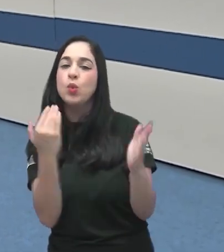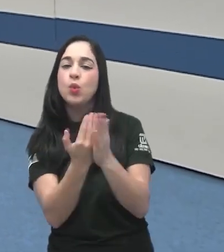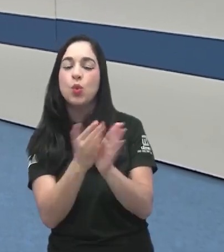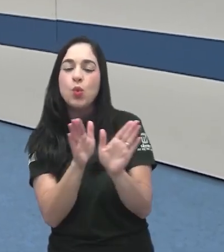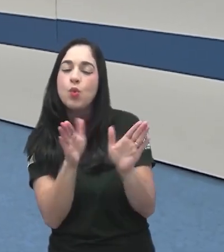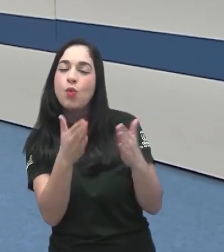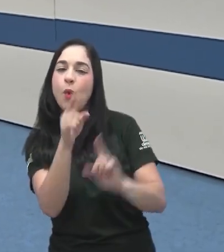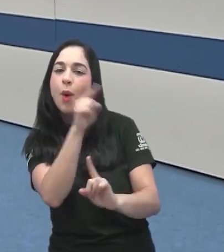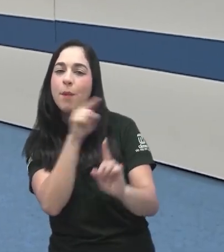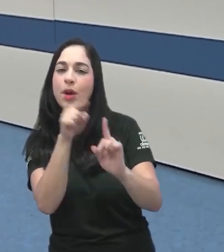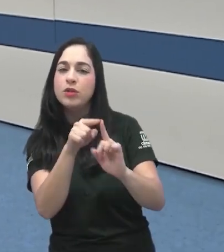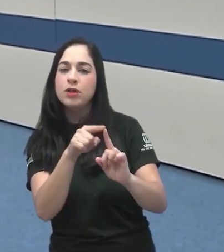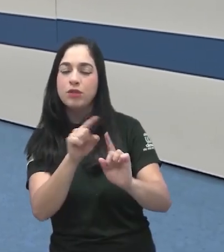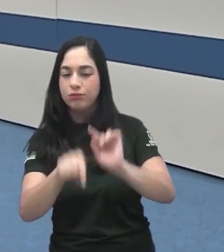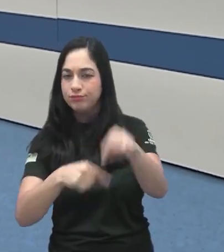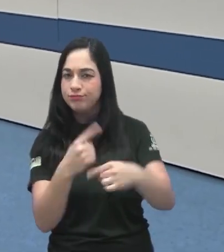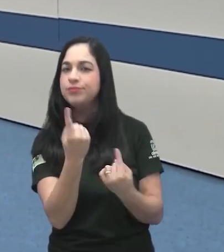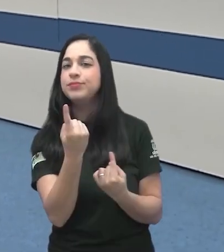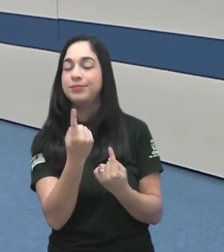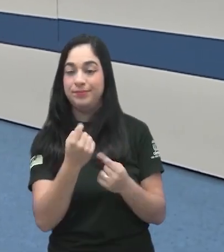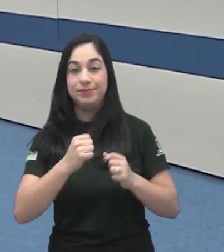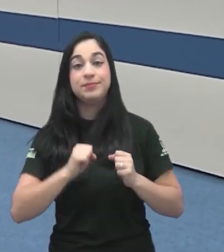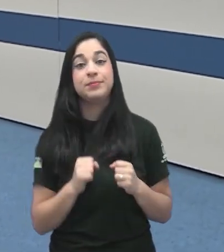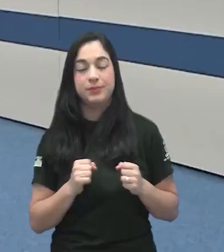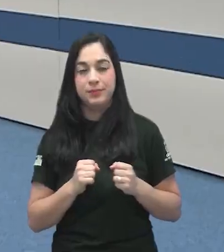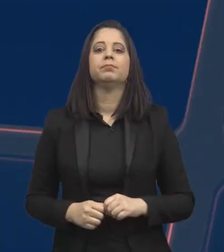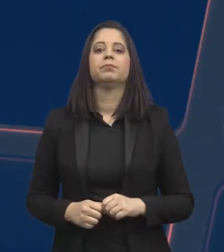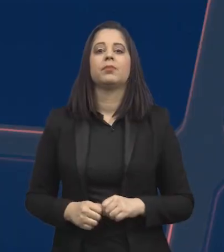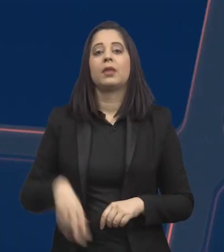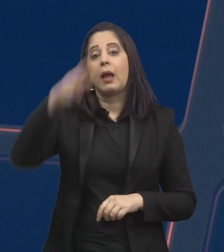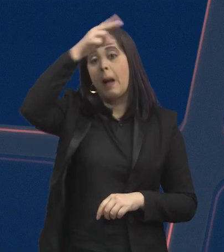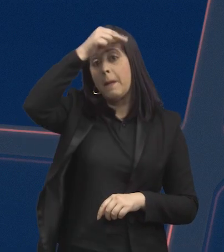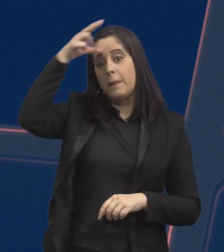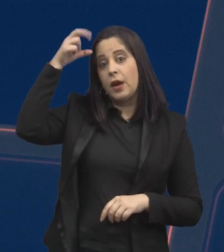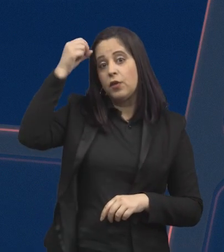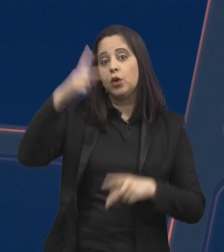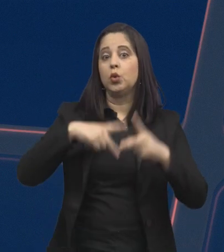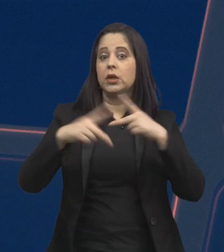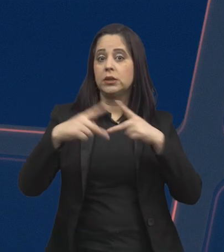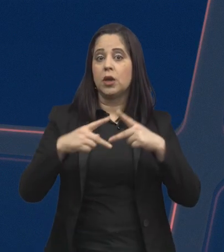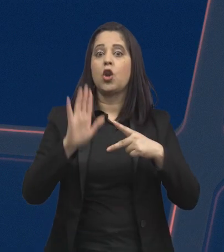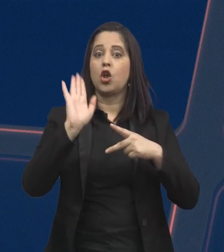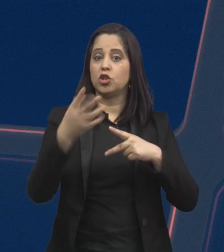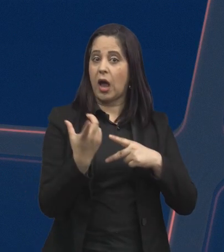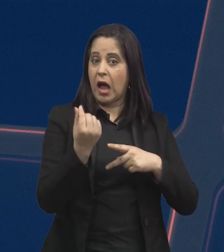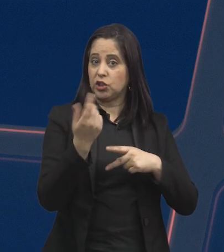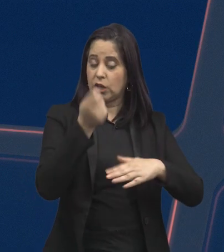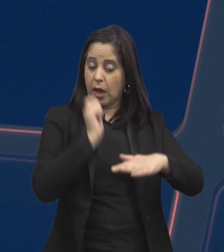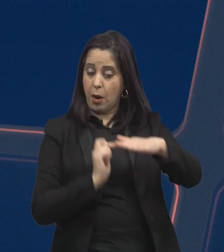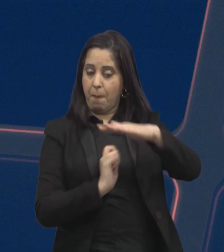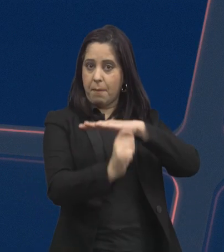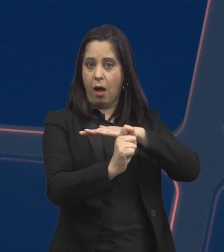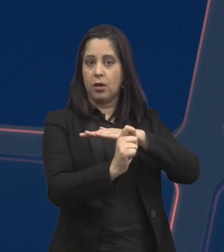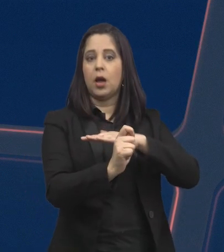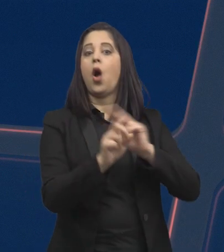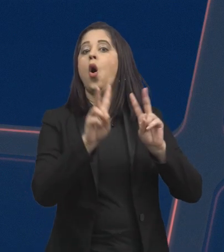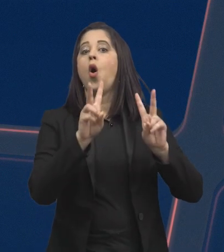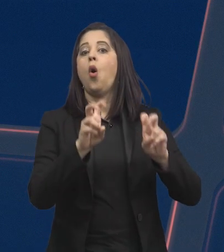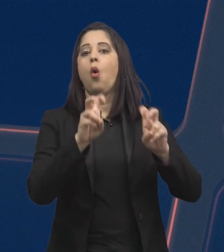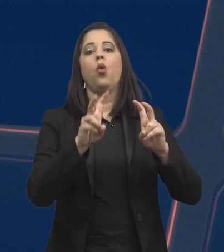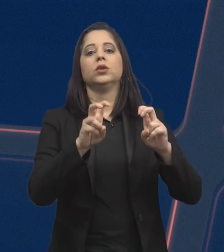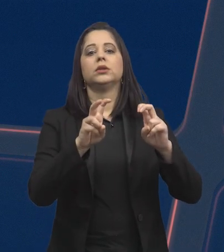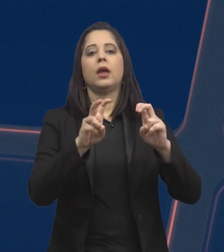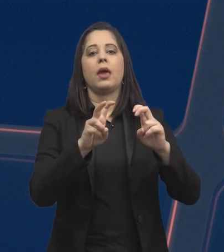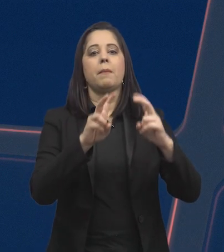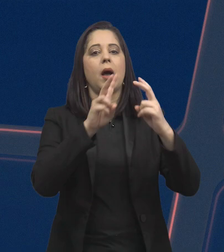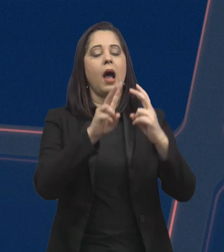pelo povo, para o povo e com o povo que a gente vai transformar a sociedade. A Prefeitura de São José anunciou investimentos no sistema de